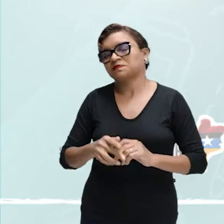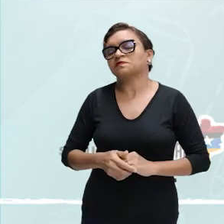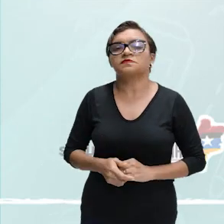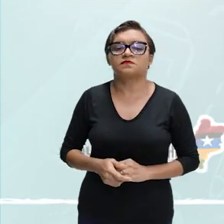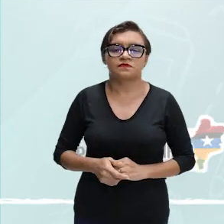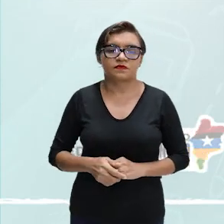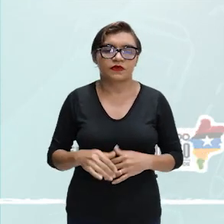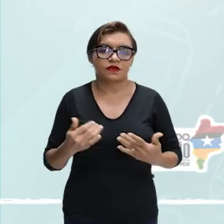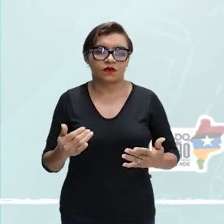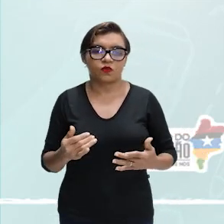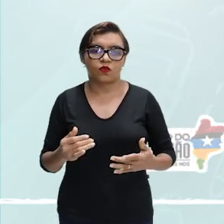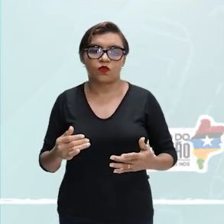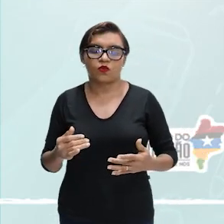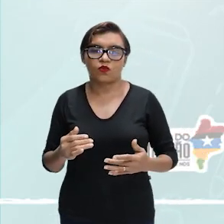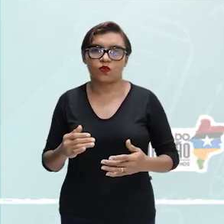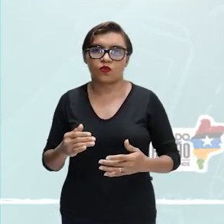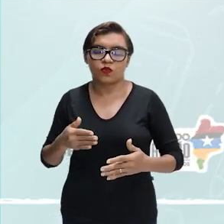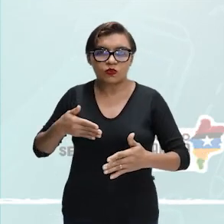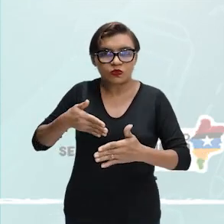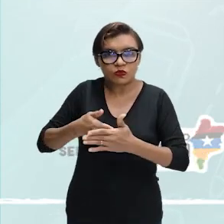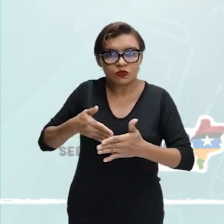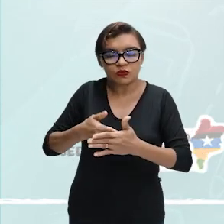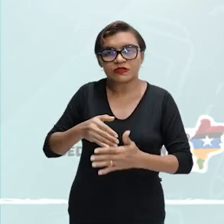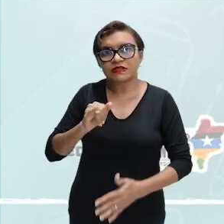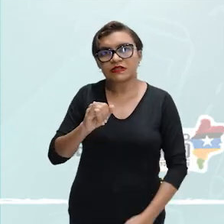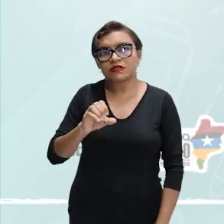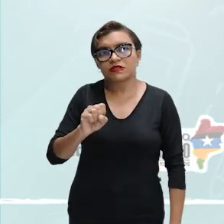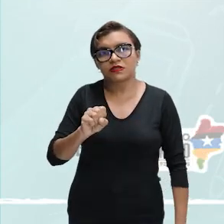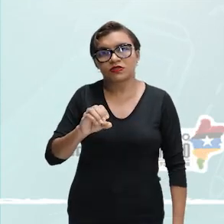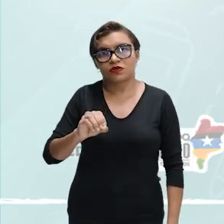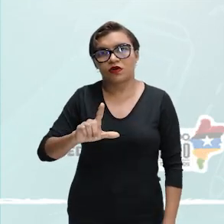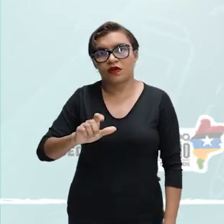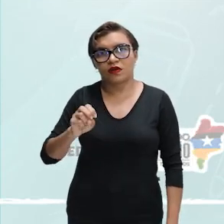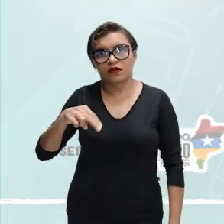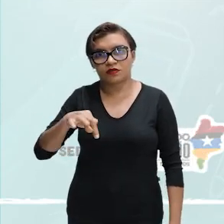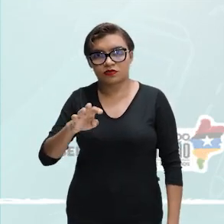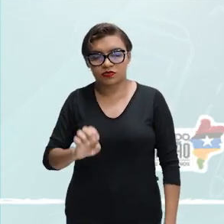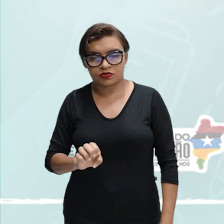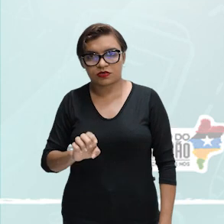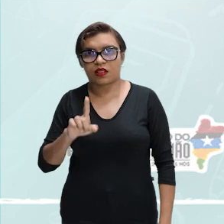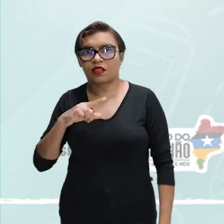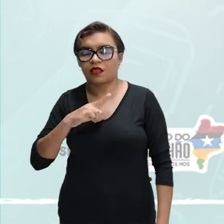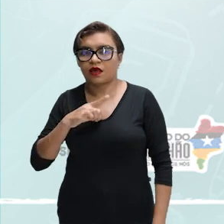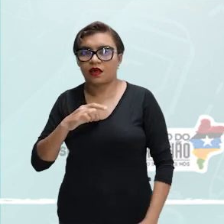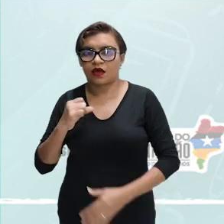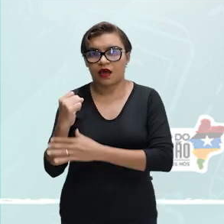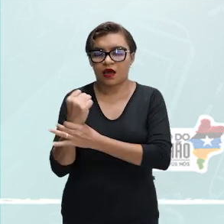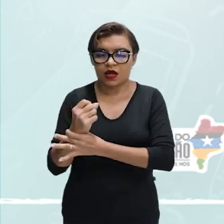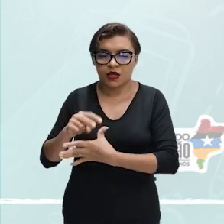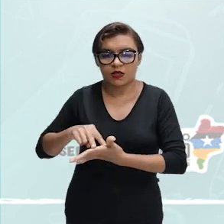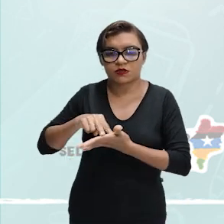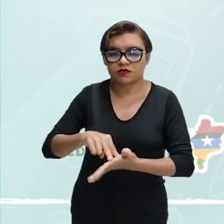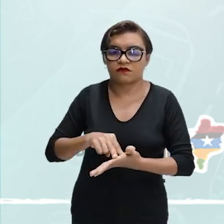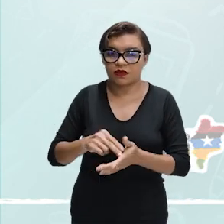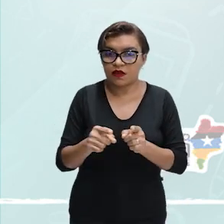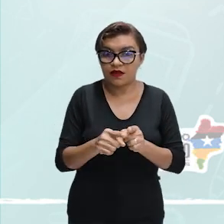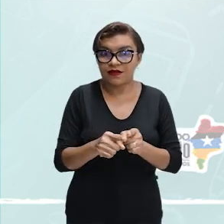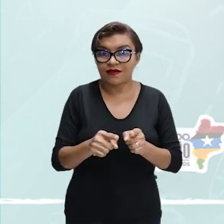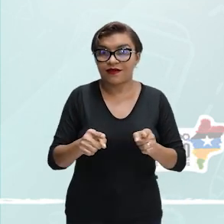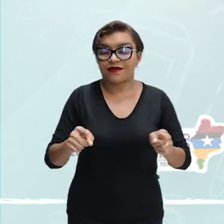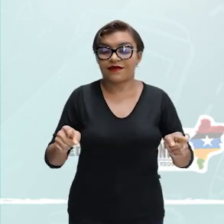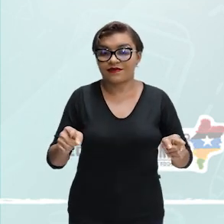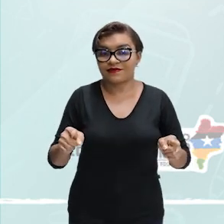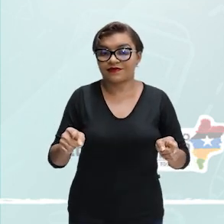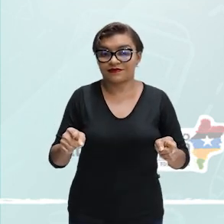Já o isolante, né, no caso nós peguei aqui a mica, vai ter resistividade de grandeza aproximadamente